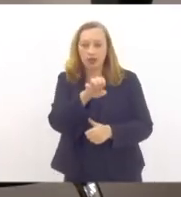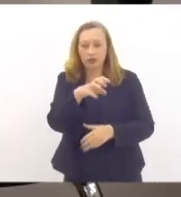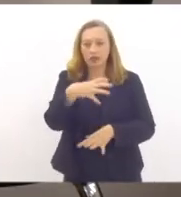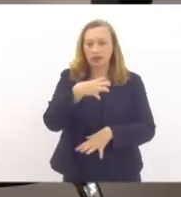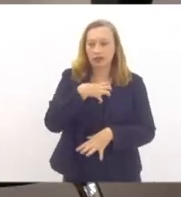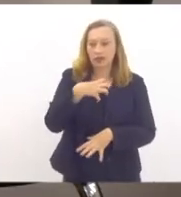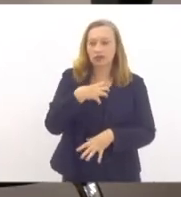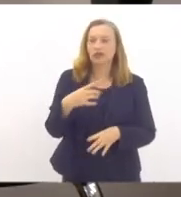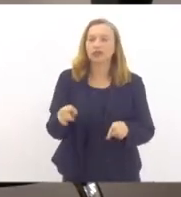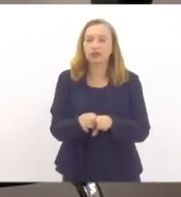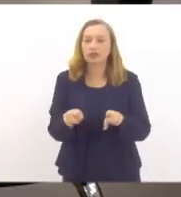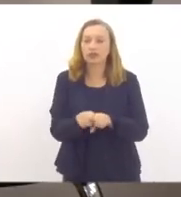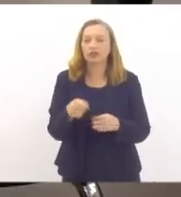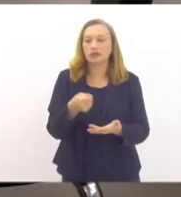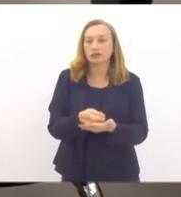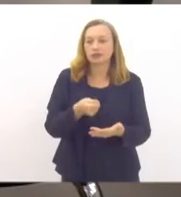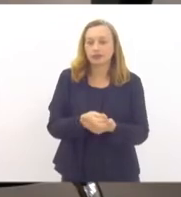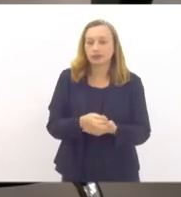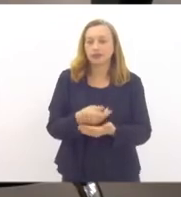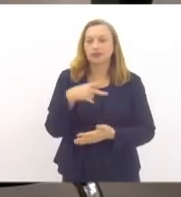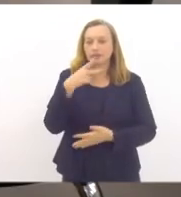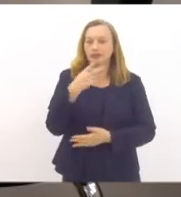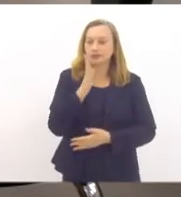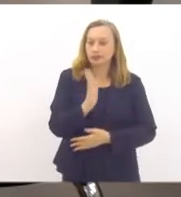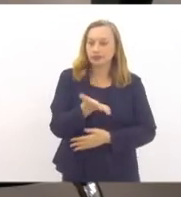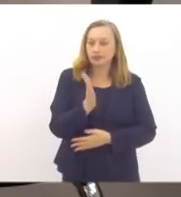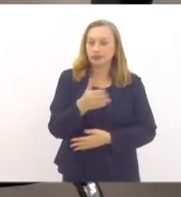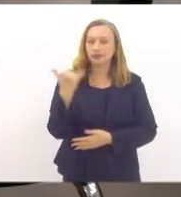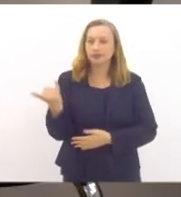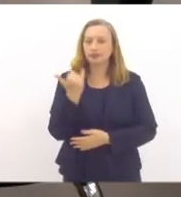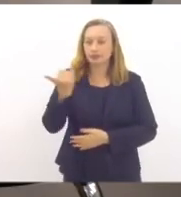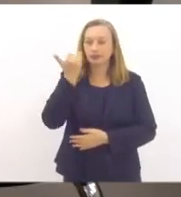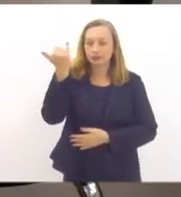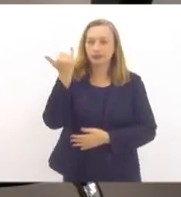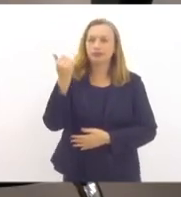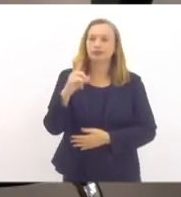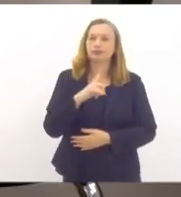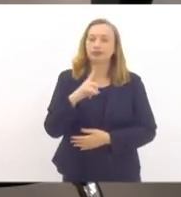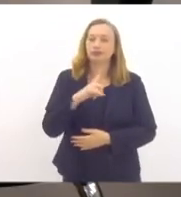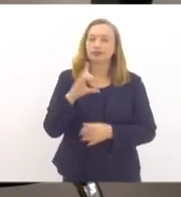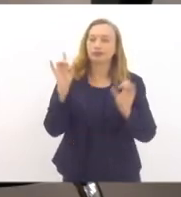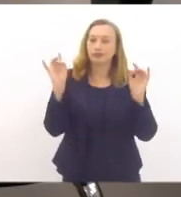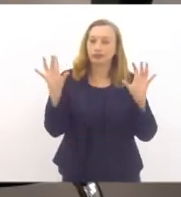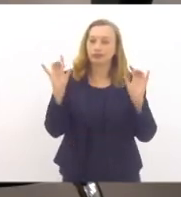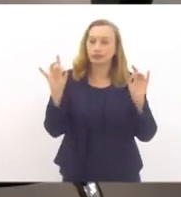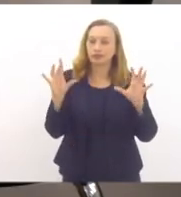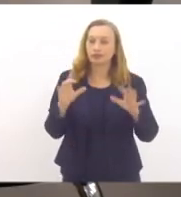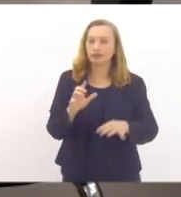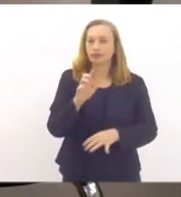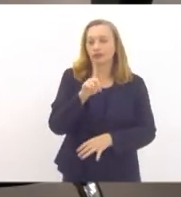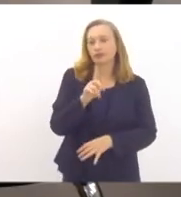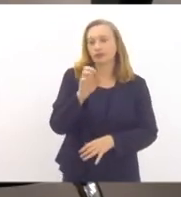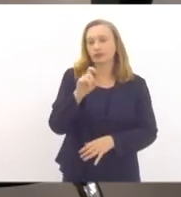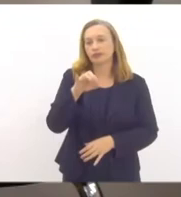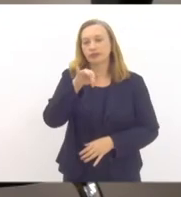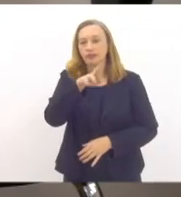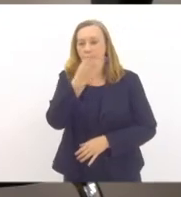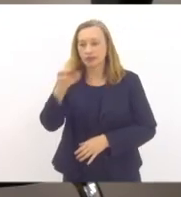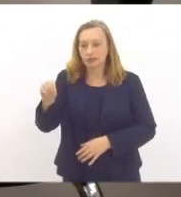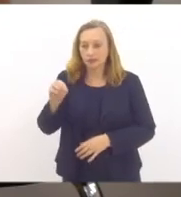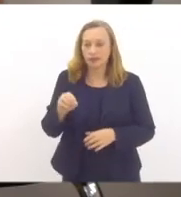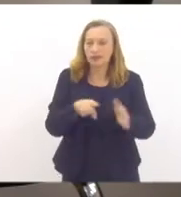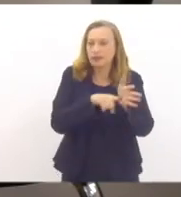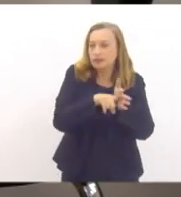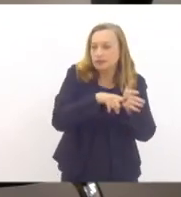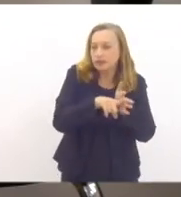e também essa exigência que foi apontada já da importância de haver, especialmente na delegação de inspeção, menos do que no trabalho